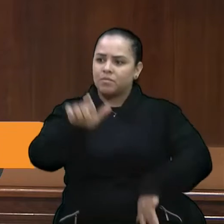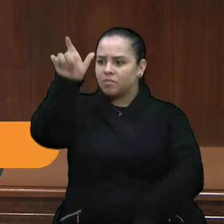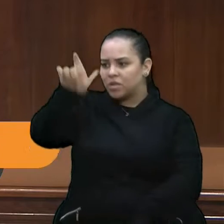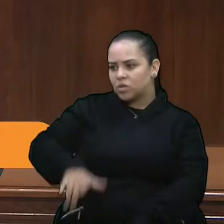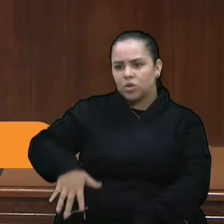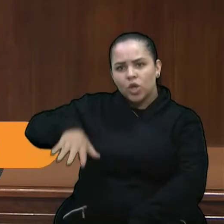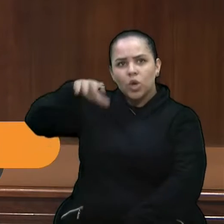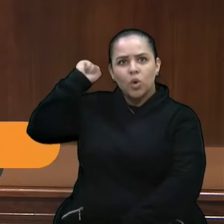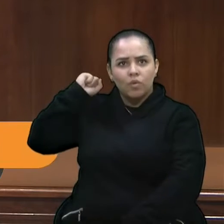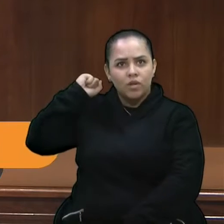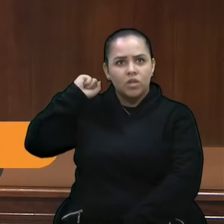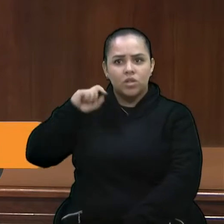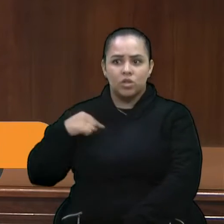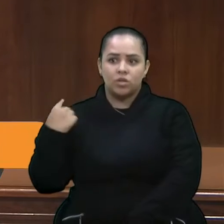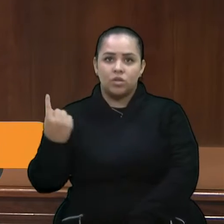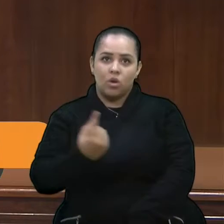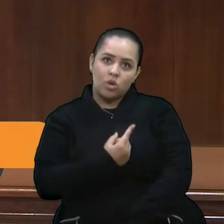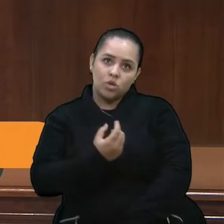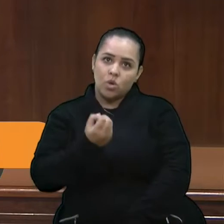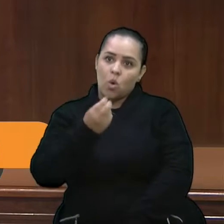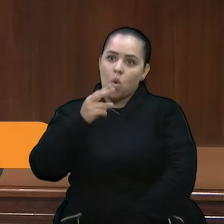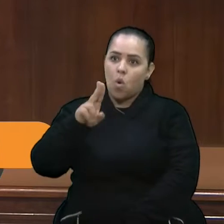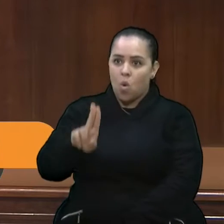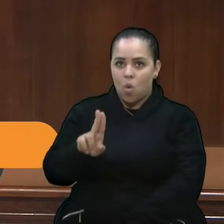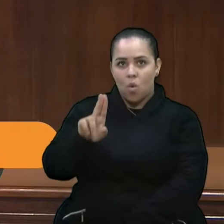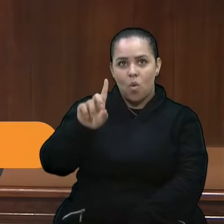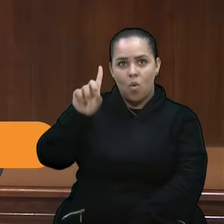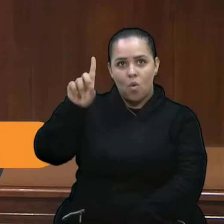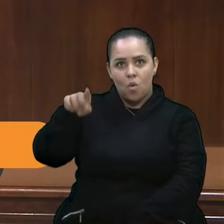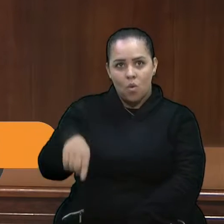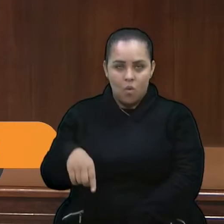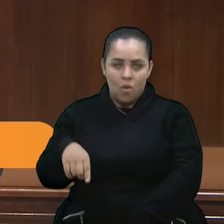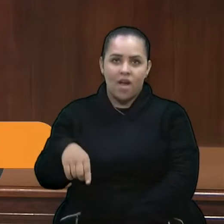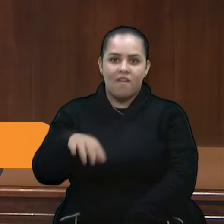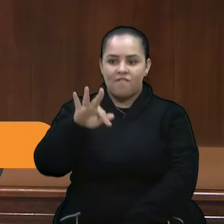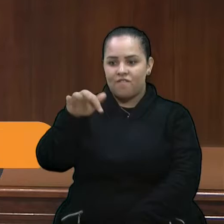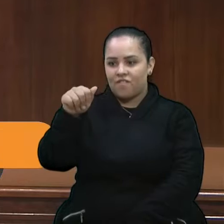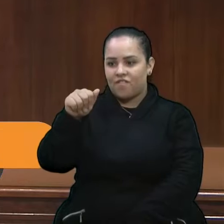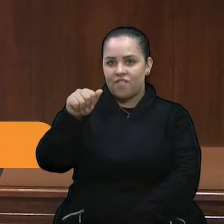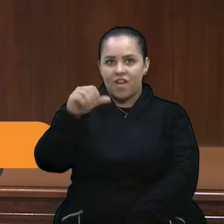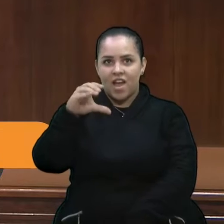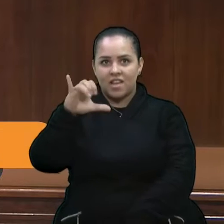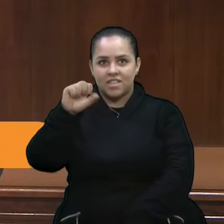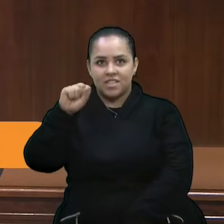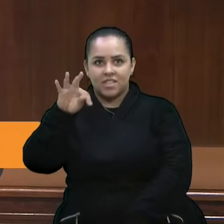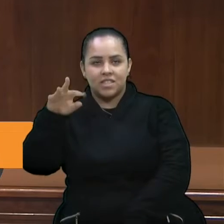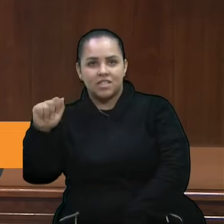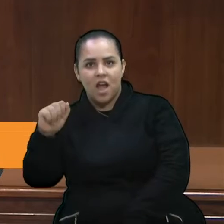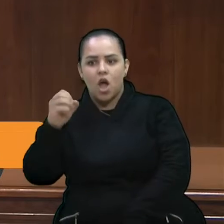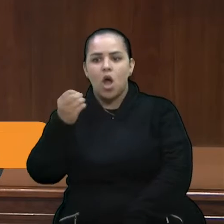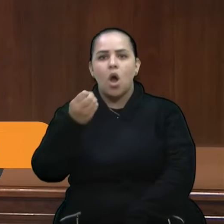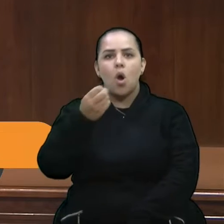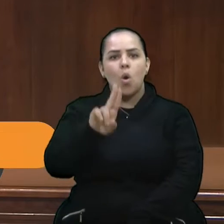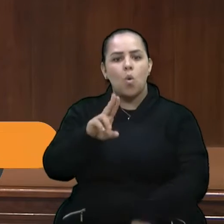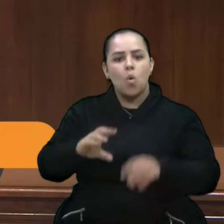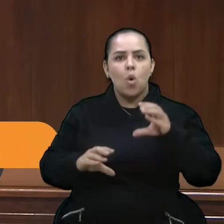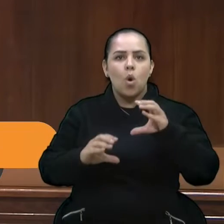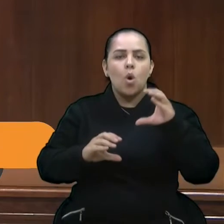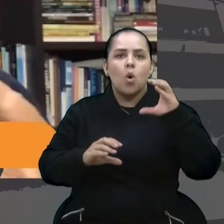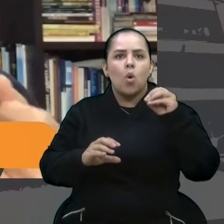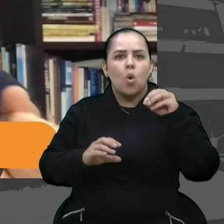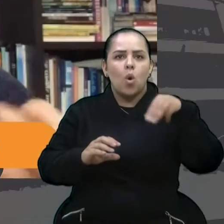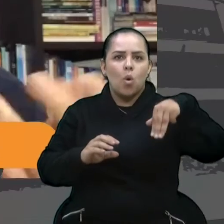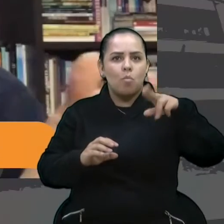ouvinte, ou somos fascistas ou somos comunistas. E onde nós ficamos?